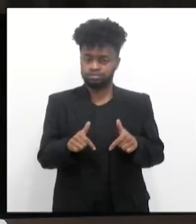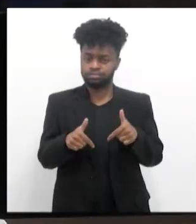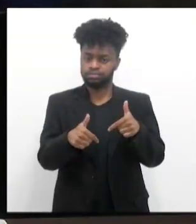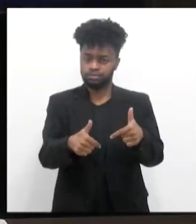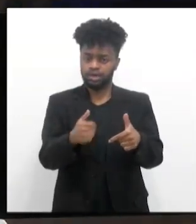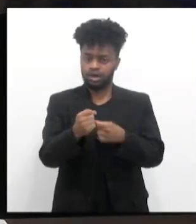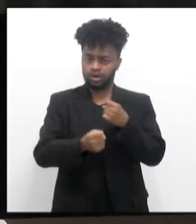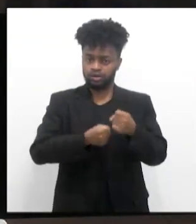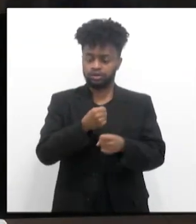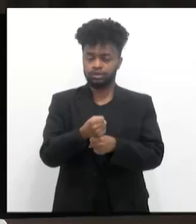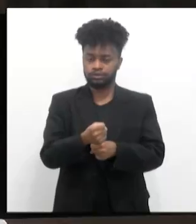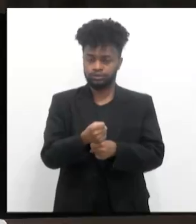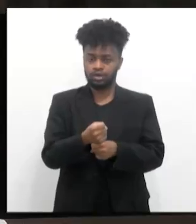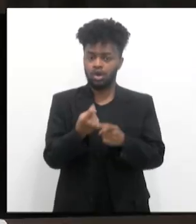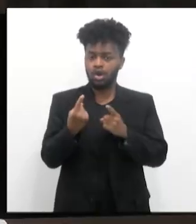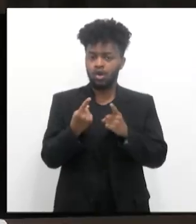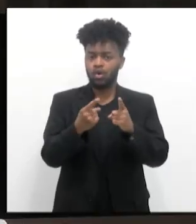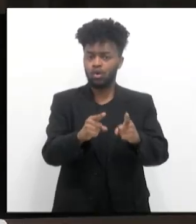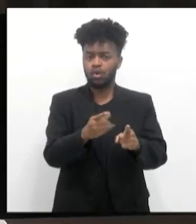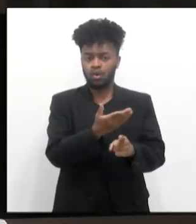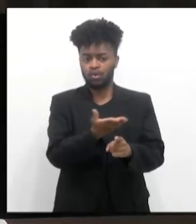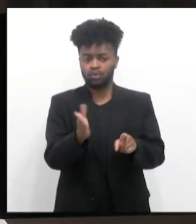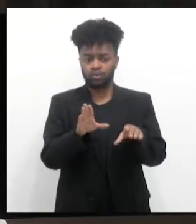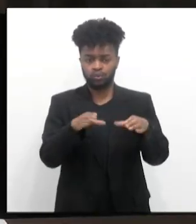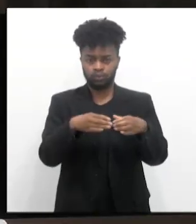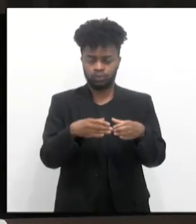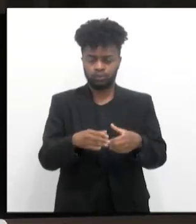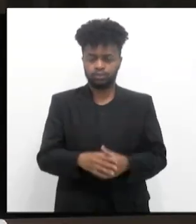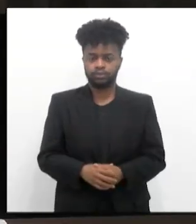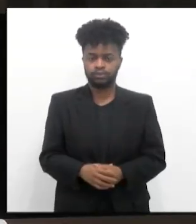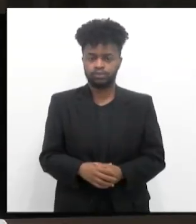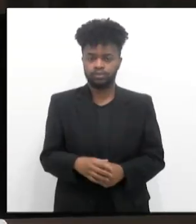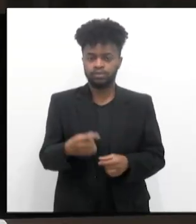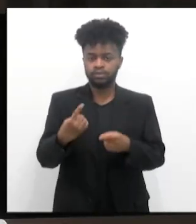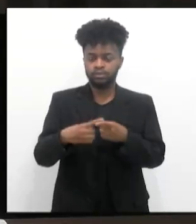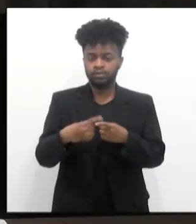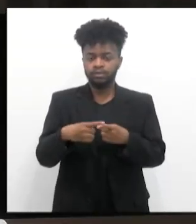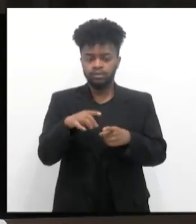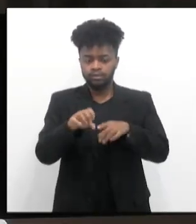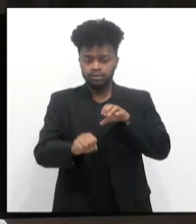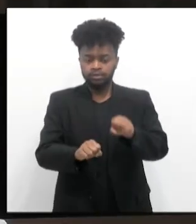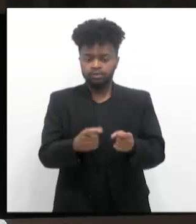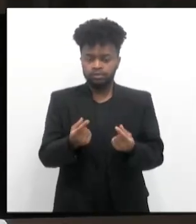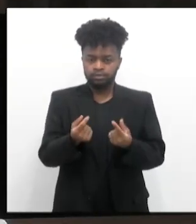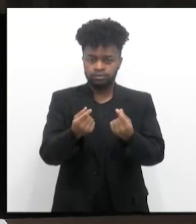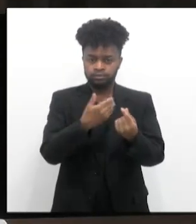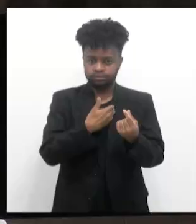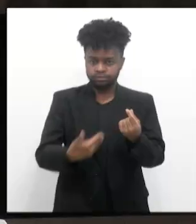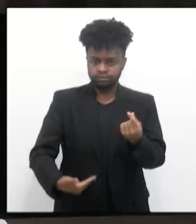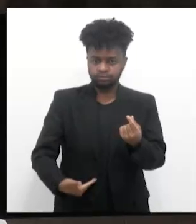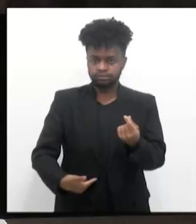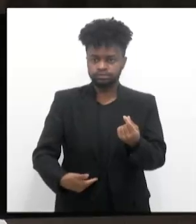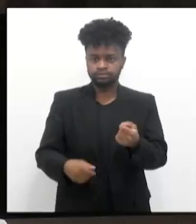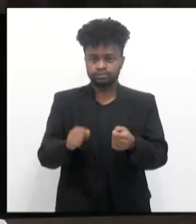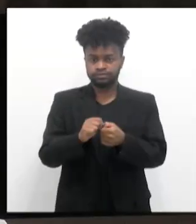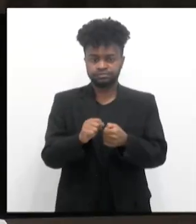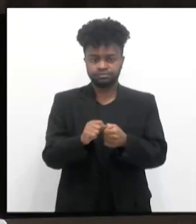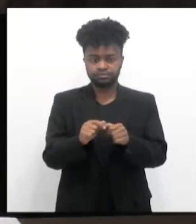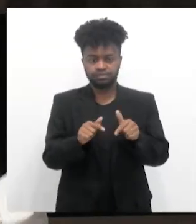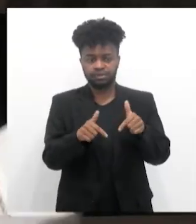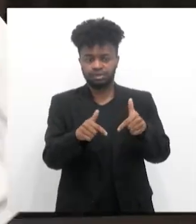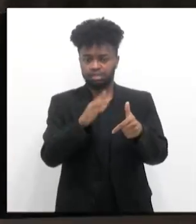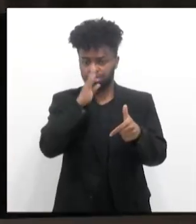ano que vem contra essa turma que se apropria do dinheiro público, faz do erário como se